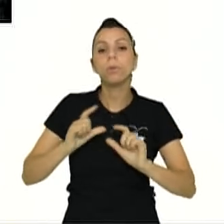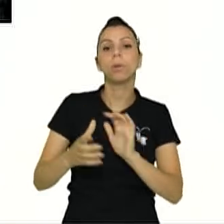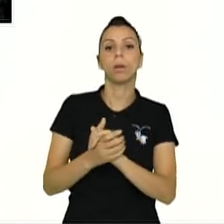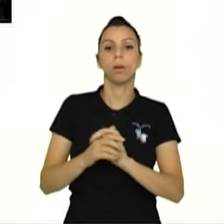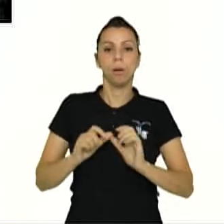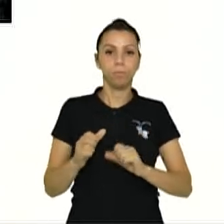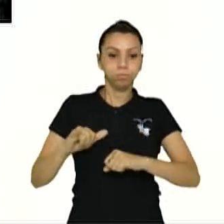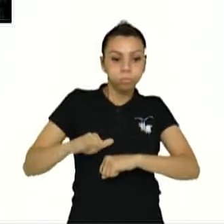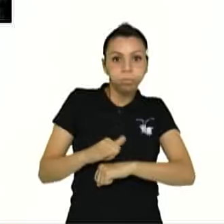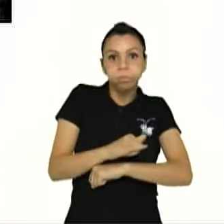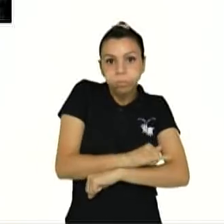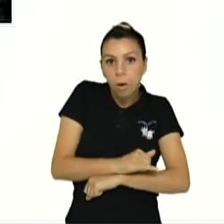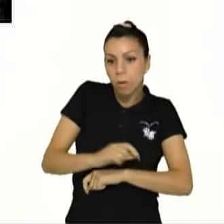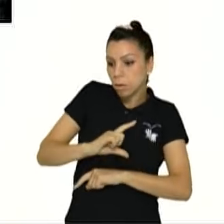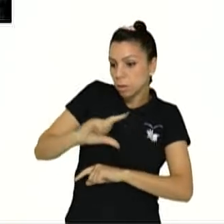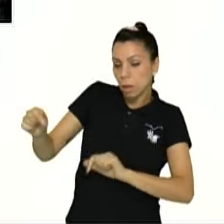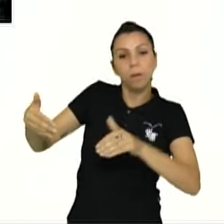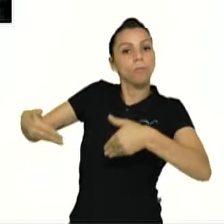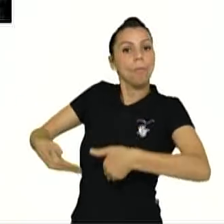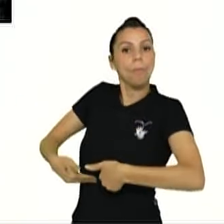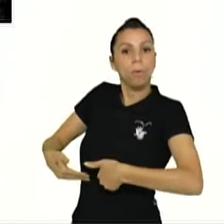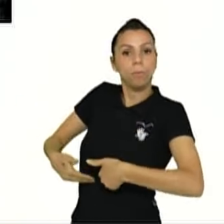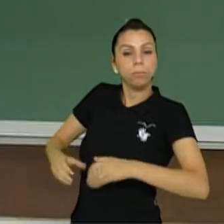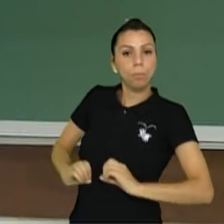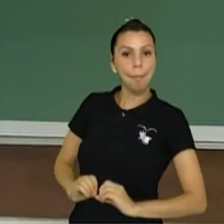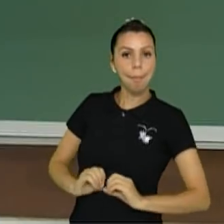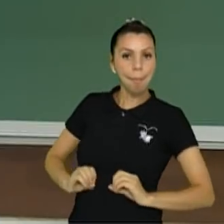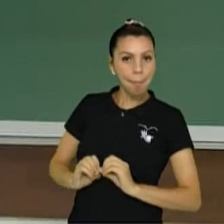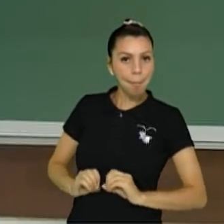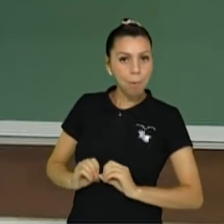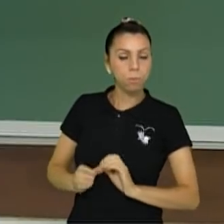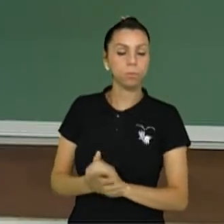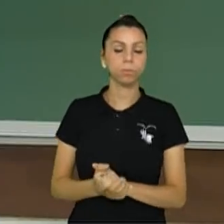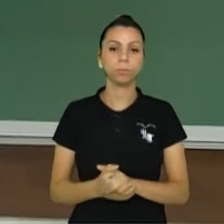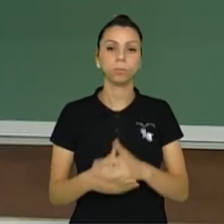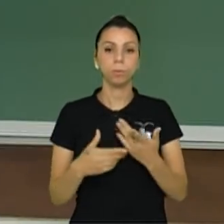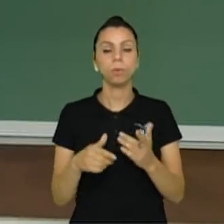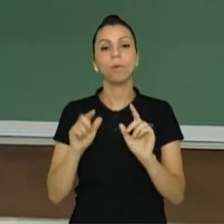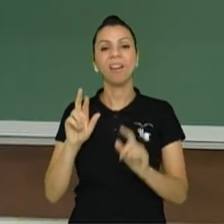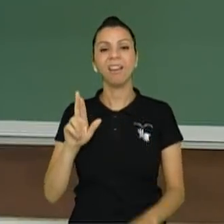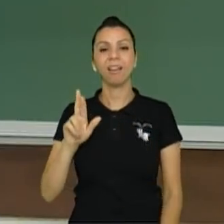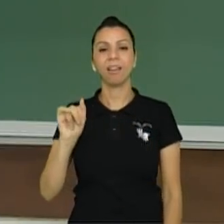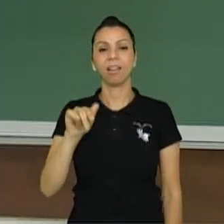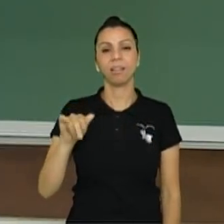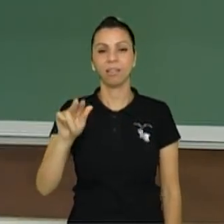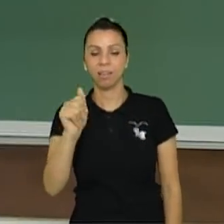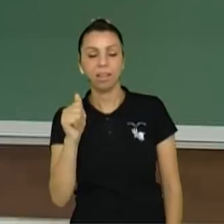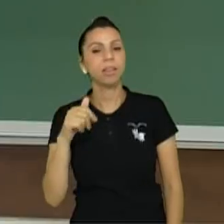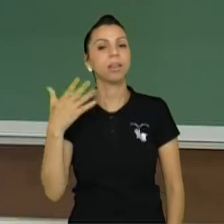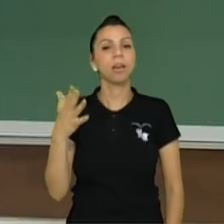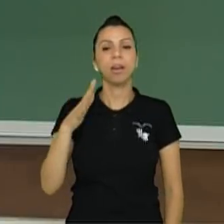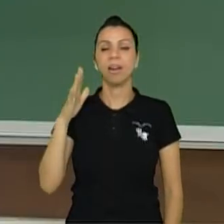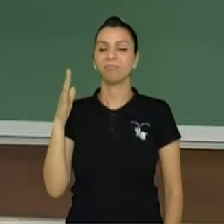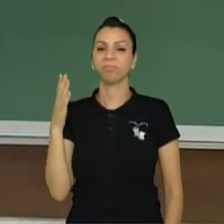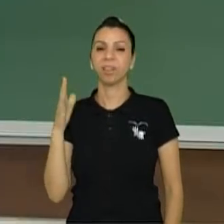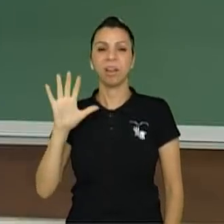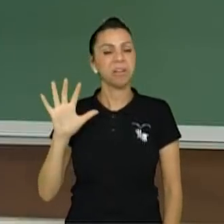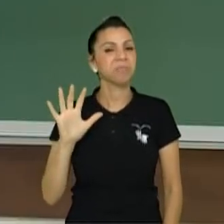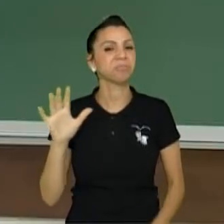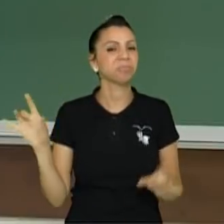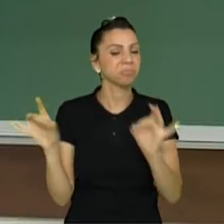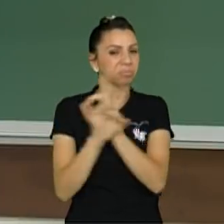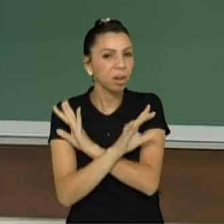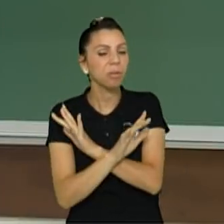ela vazia. Arrelia é uma palavra da época que falava sobre mau agouro, sobre acabar mal, sempre acaba com